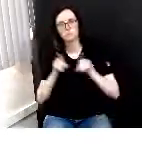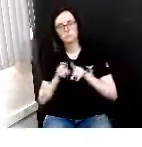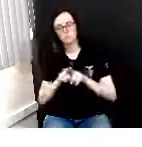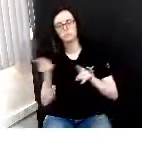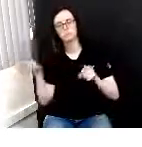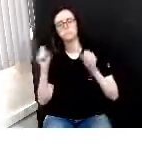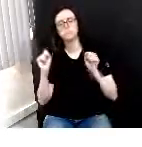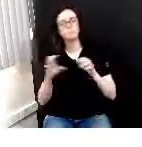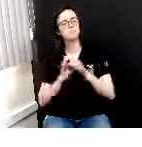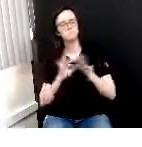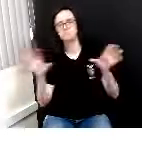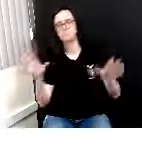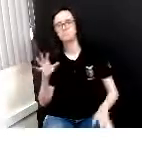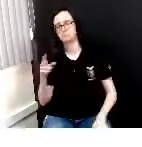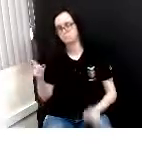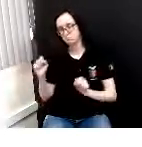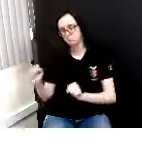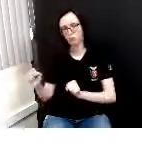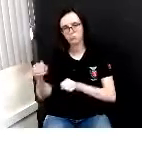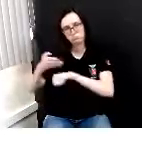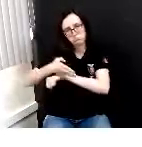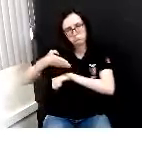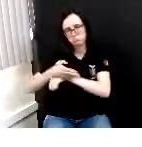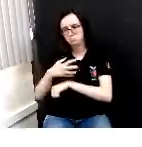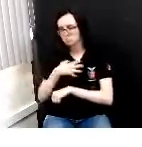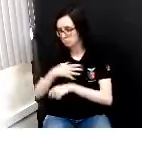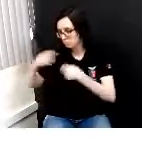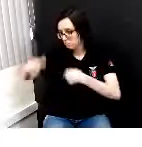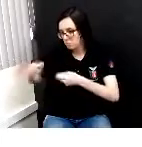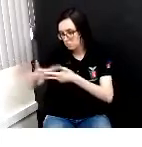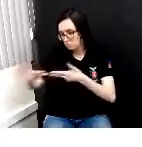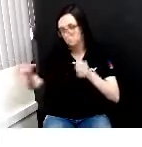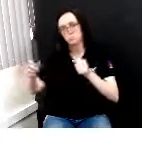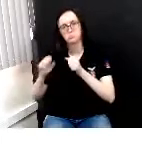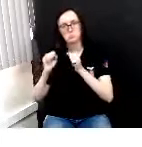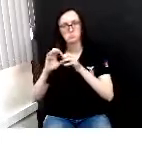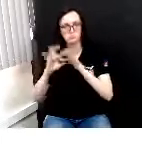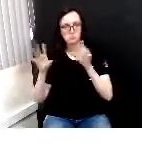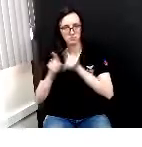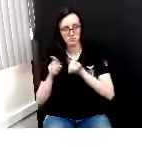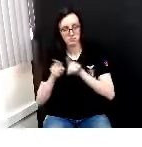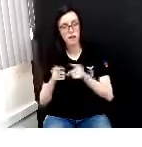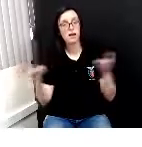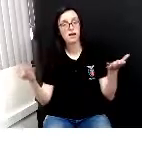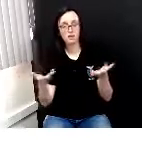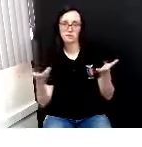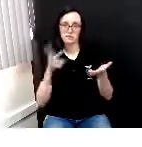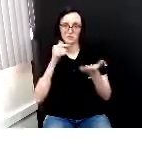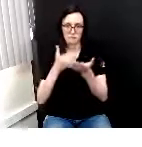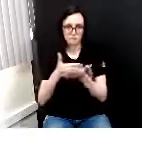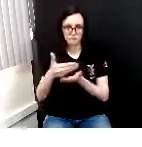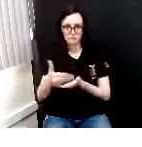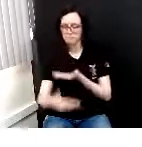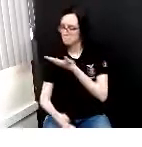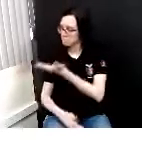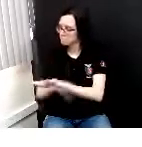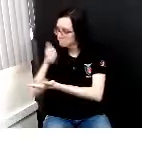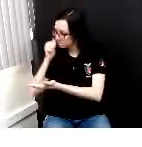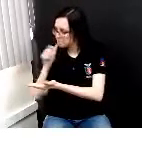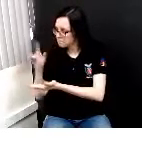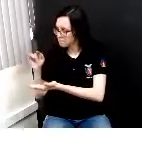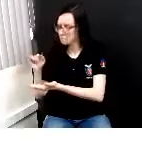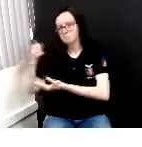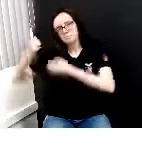né, fique à vontade aqui para fazer as intervenções que, se, né, que forem pertinentes. E é isso, vamos lá, né, com a doutora Cássia para... Né,